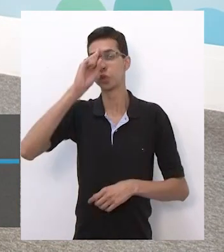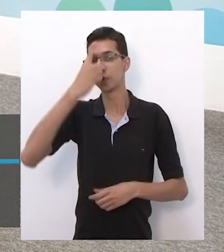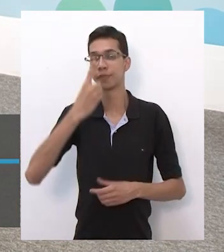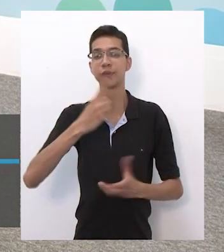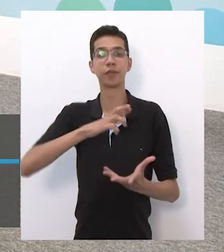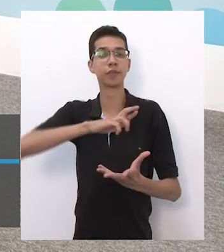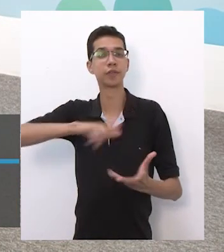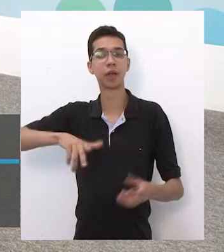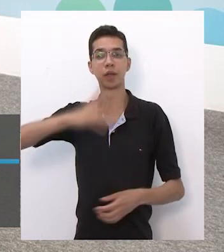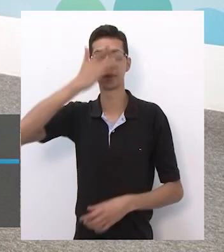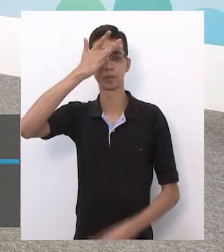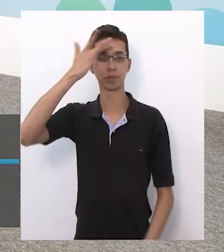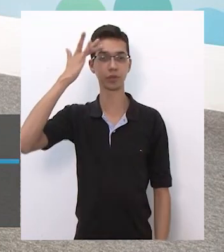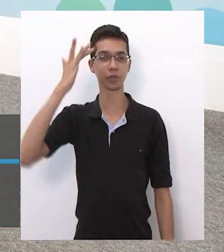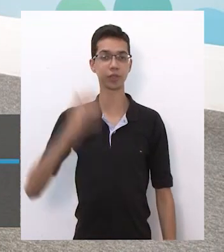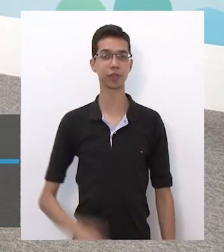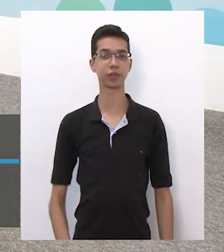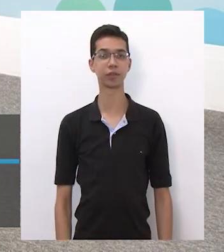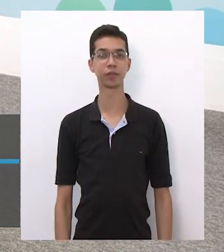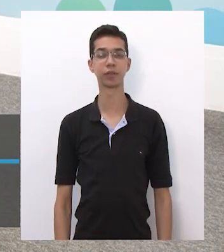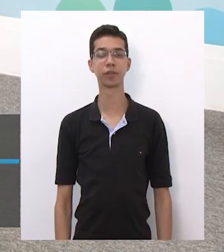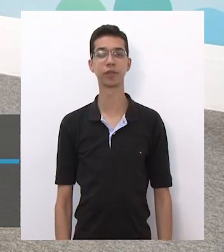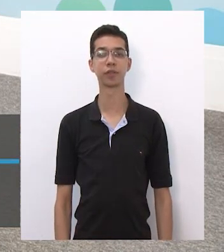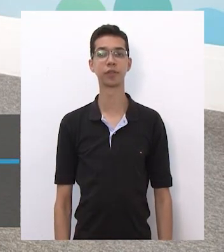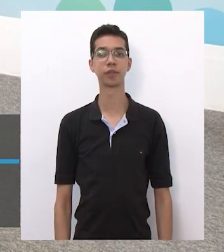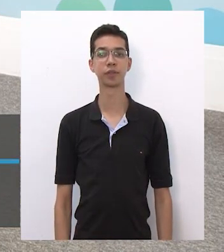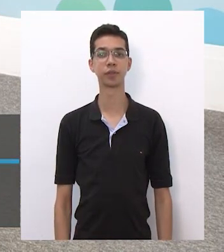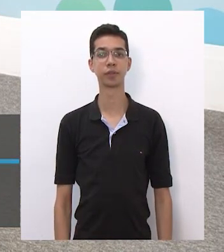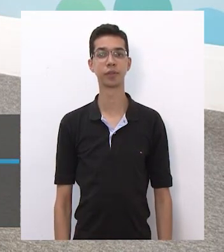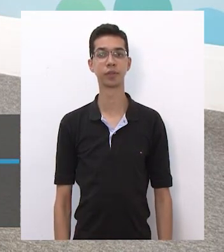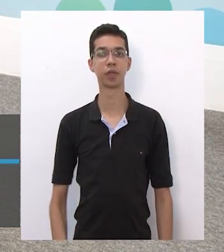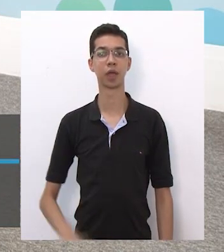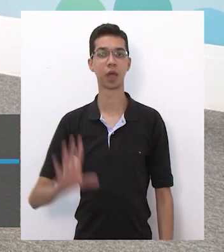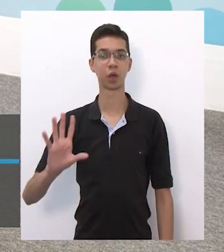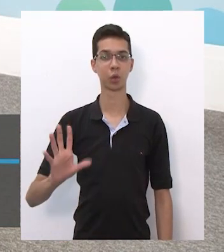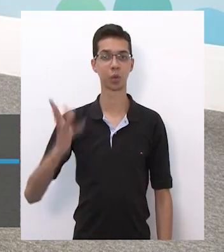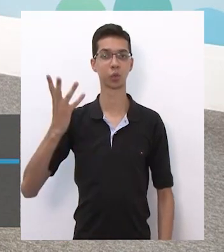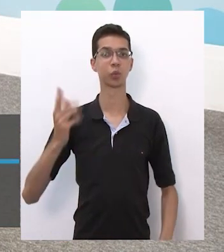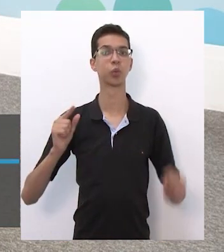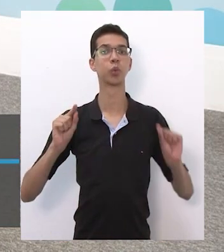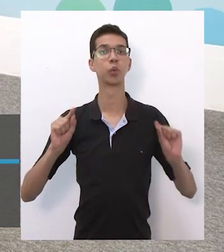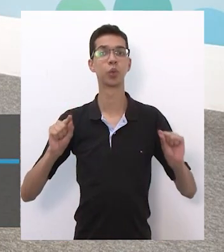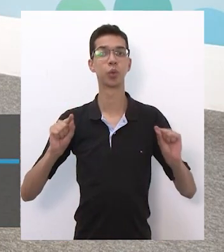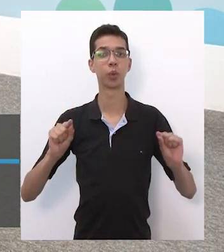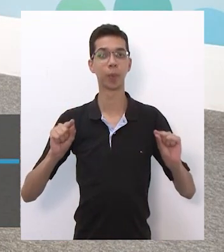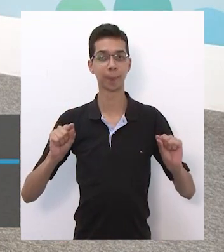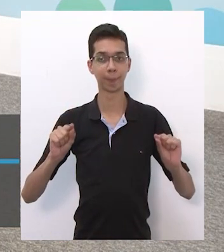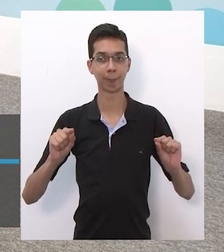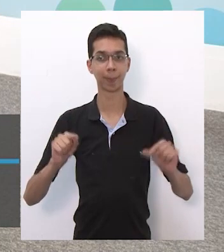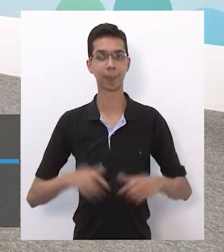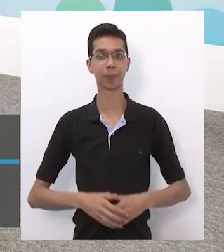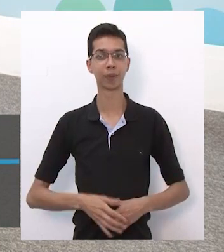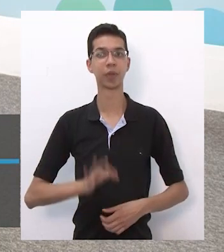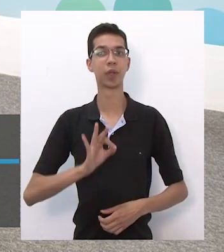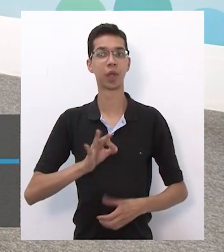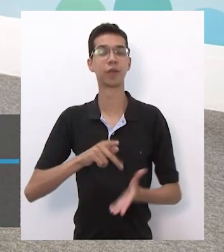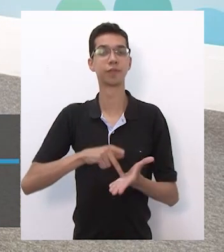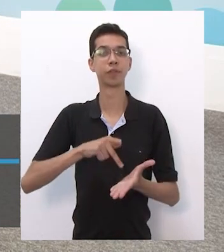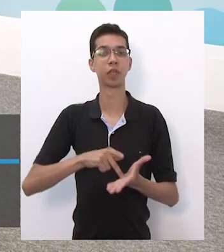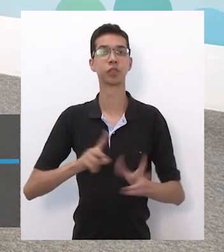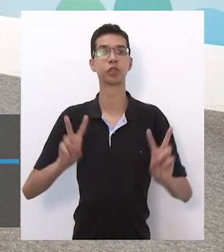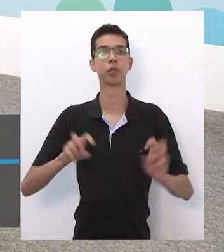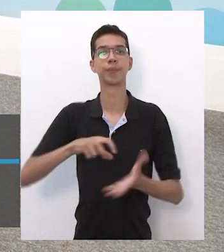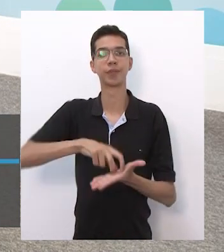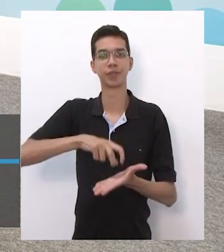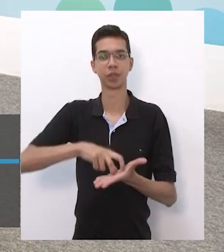Alexandre? Claro, com certeza, André. Vamos lá. Uma pergunta que foi bem recorrente é: onde fica o CIEB? Então, o nosso centro de inovação, ele